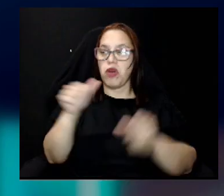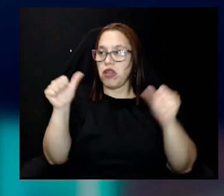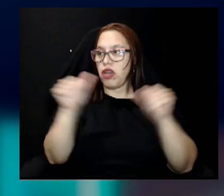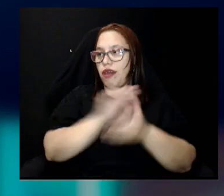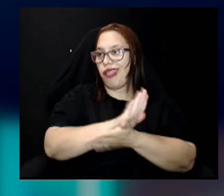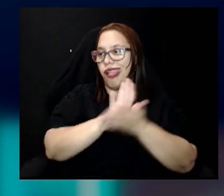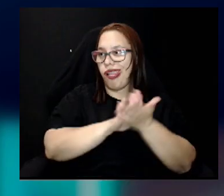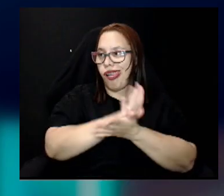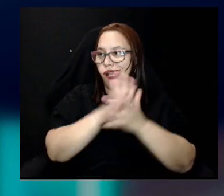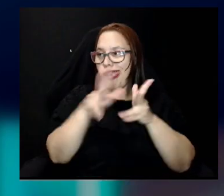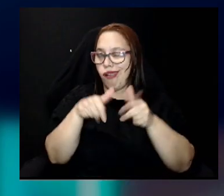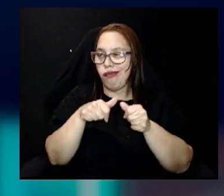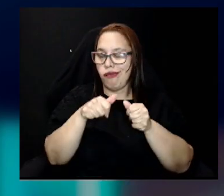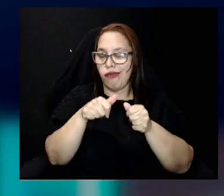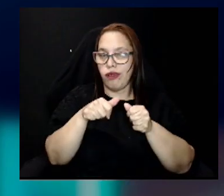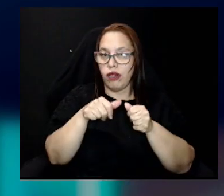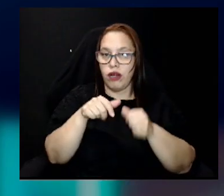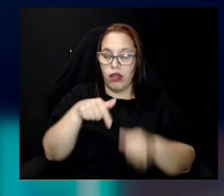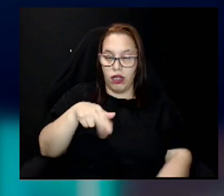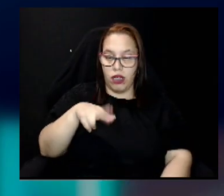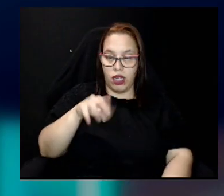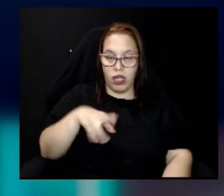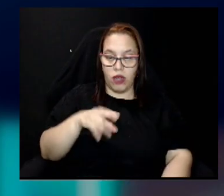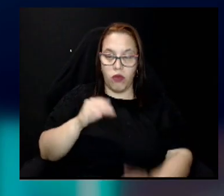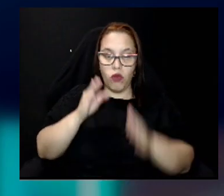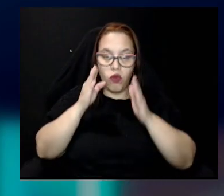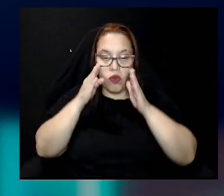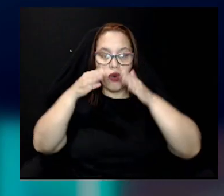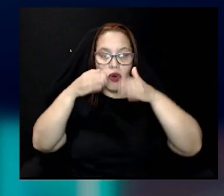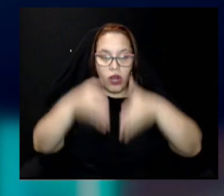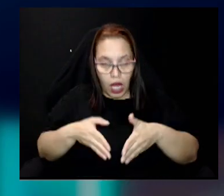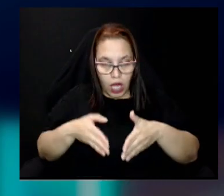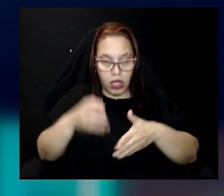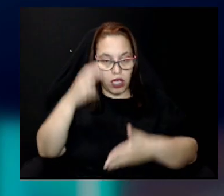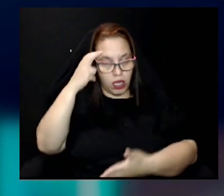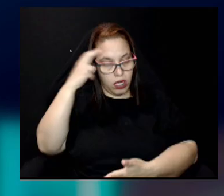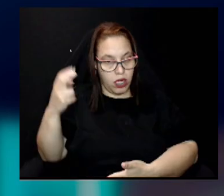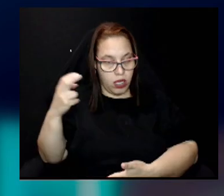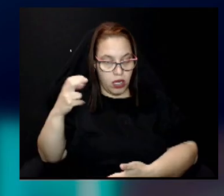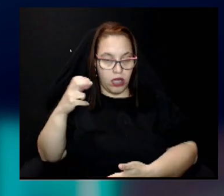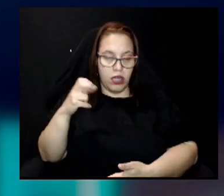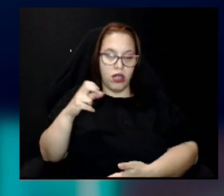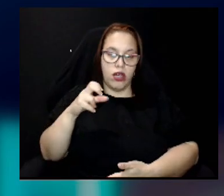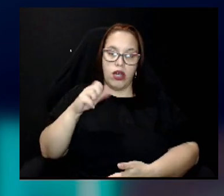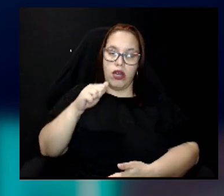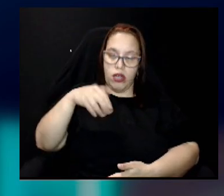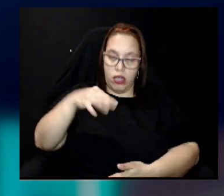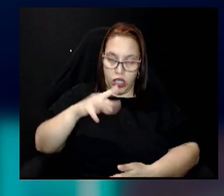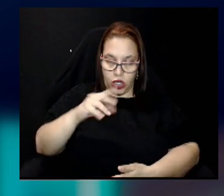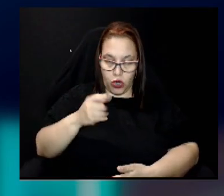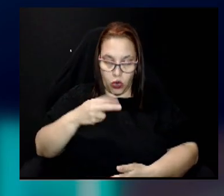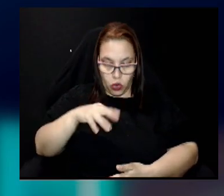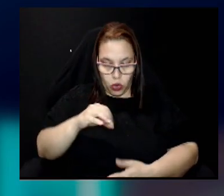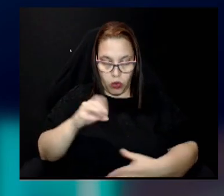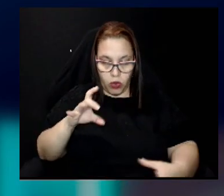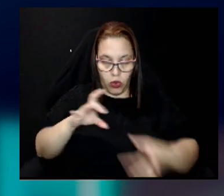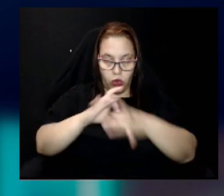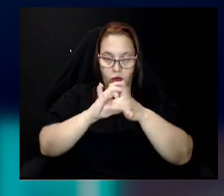para uma quimioterapia direcionada, inteligente, nós chamamos de anticorpos conjugados, né, anticorpos conjugados à droga.